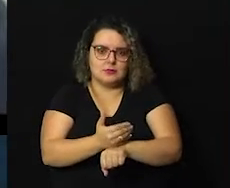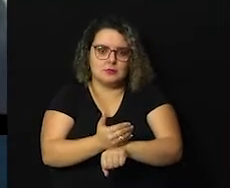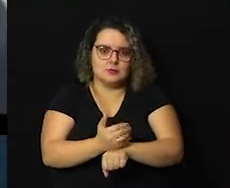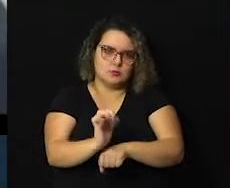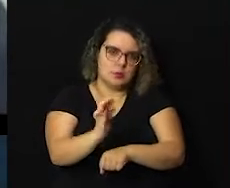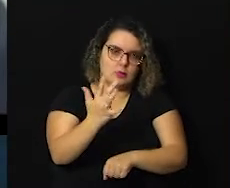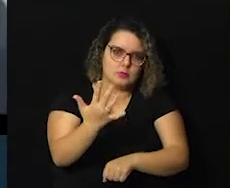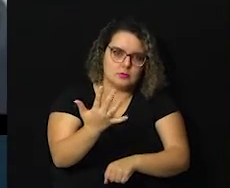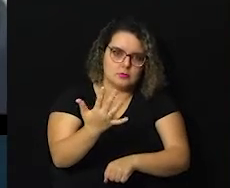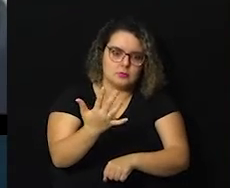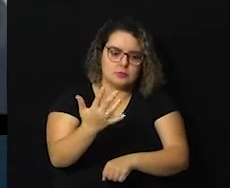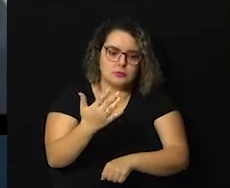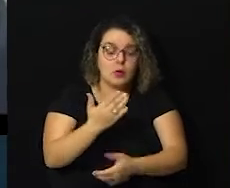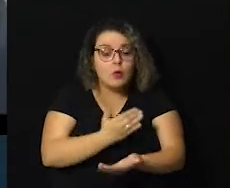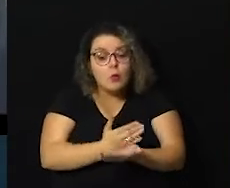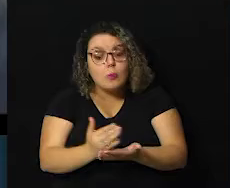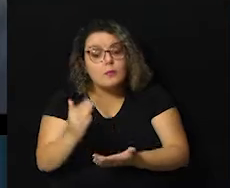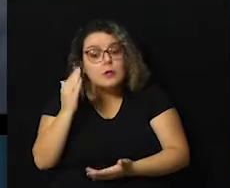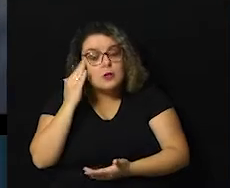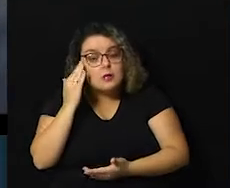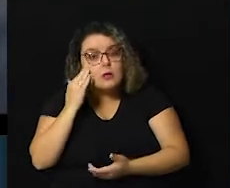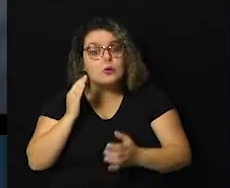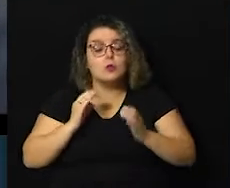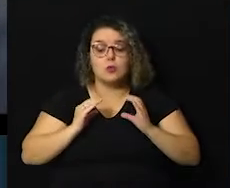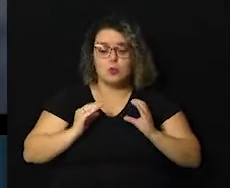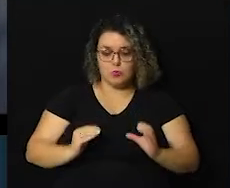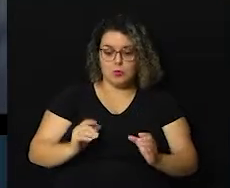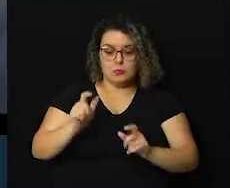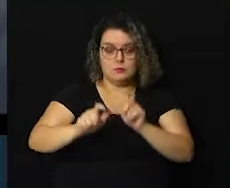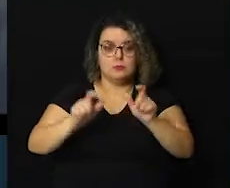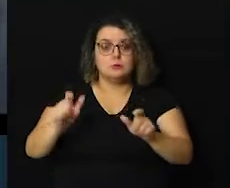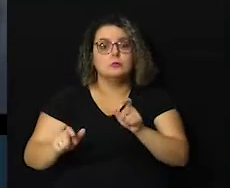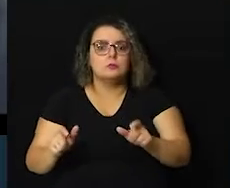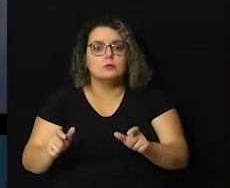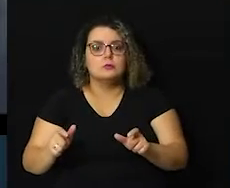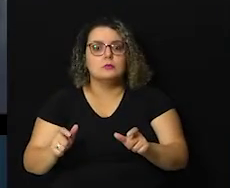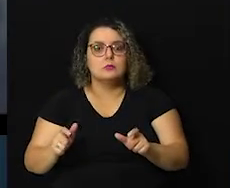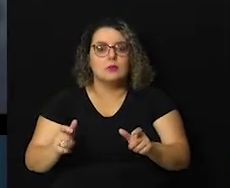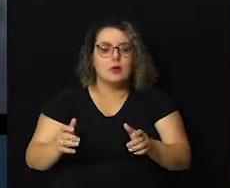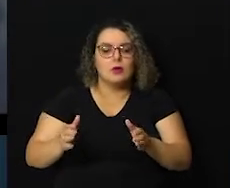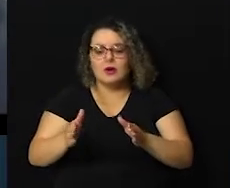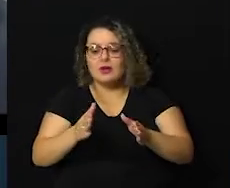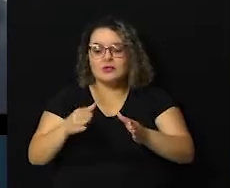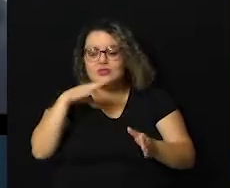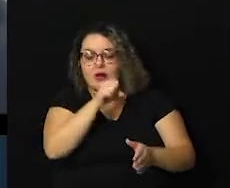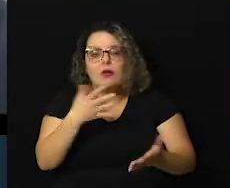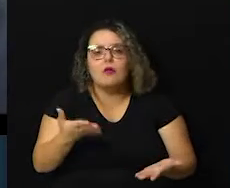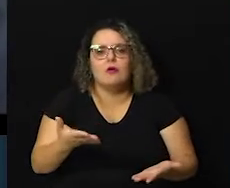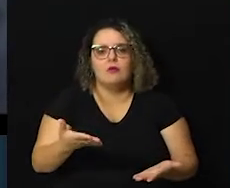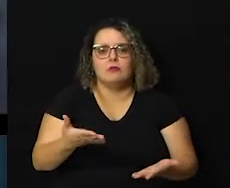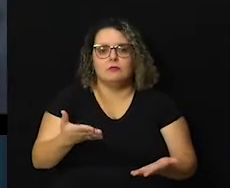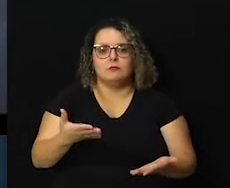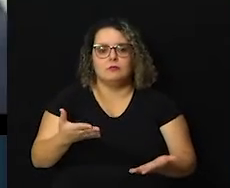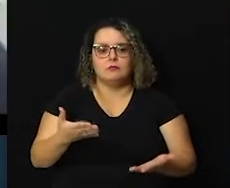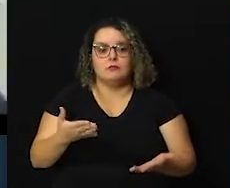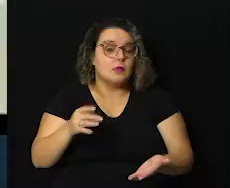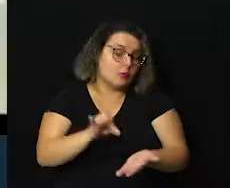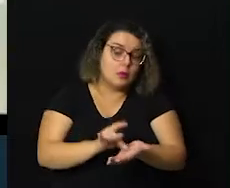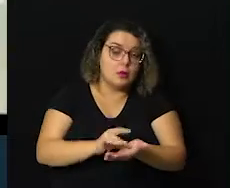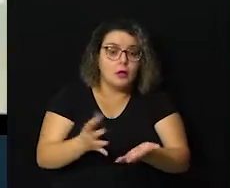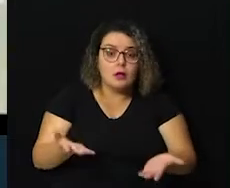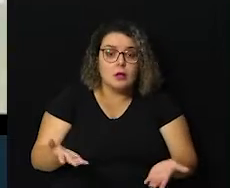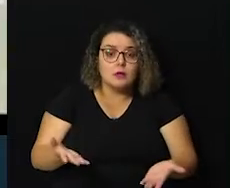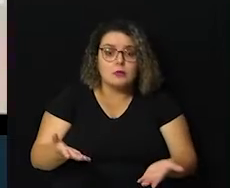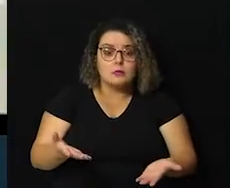antes e ele acontecer E aí eu comecei a entender que o comportamento cada vez está mais imediatista né é uma realidade